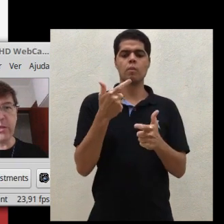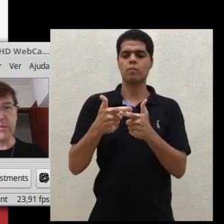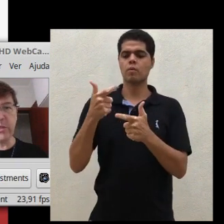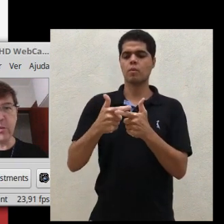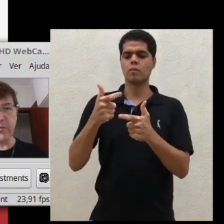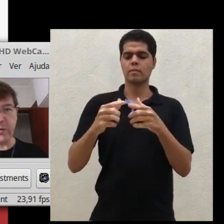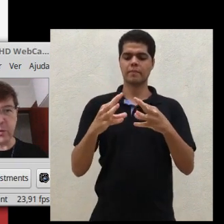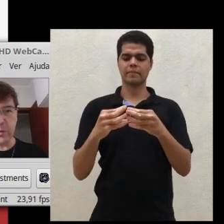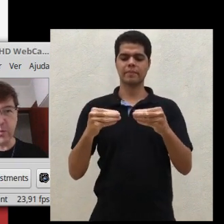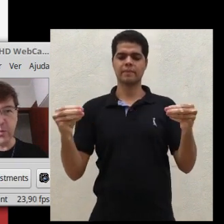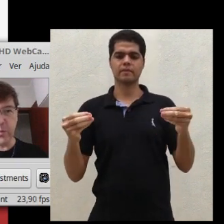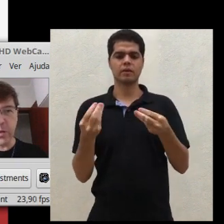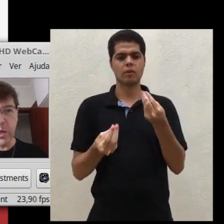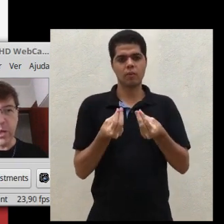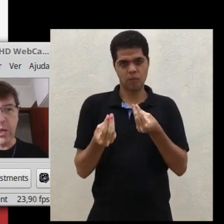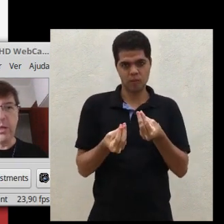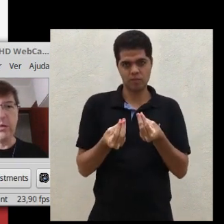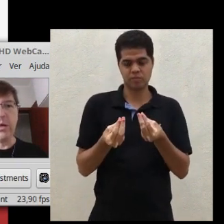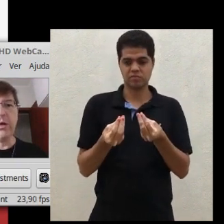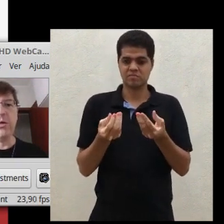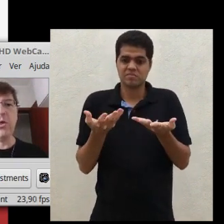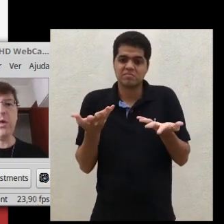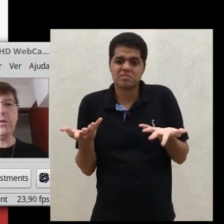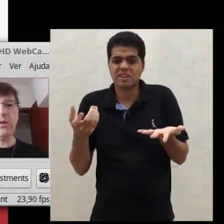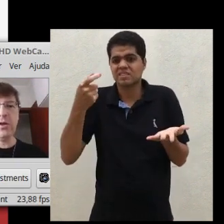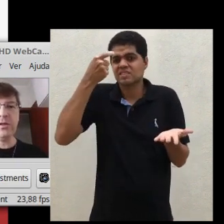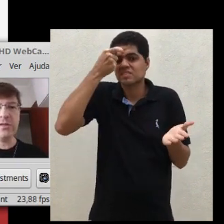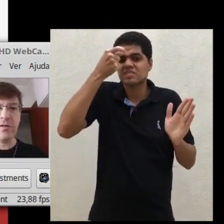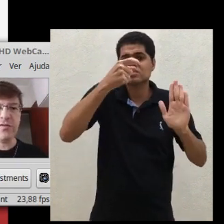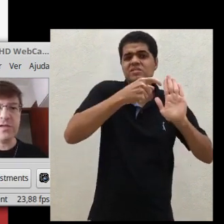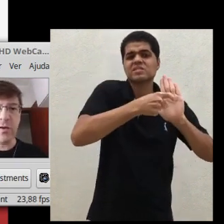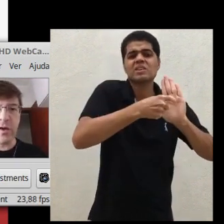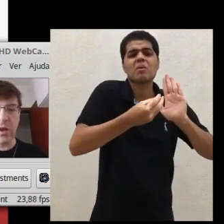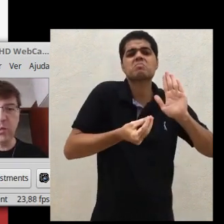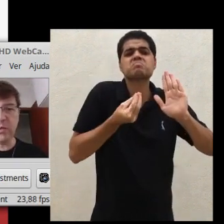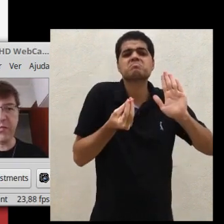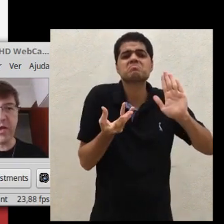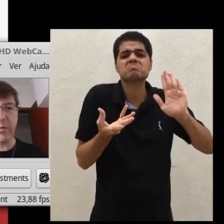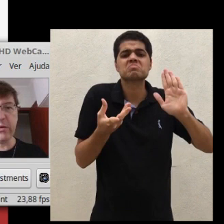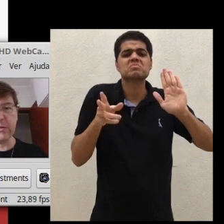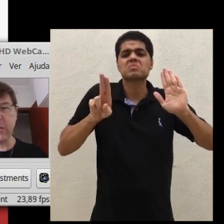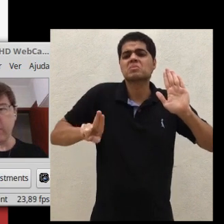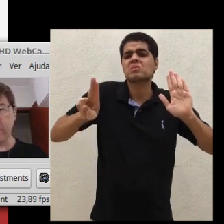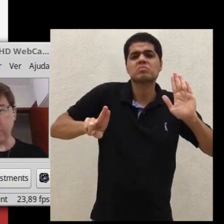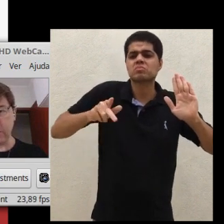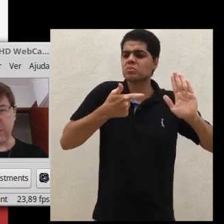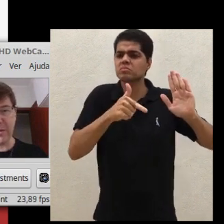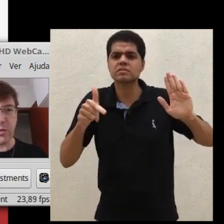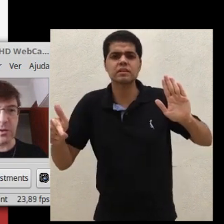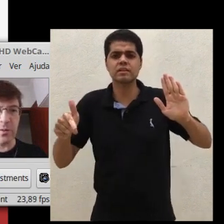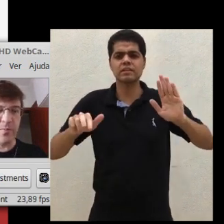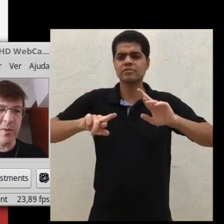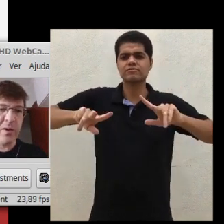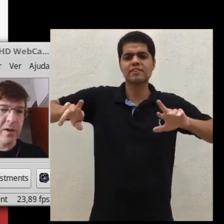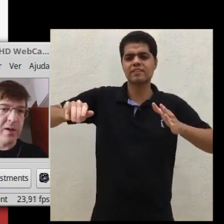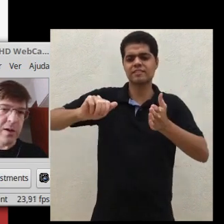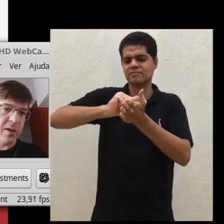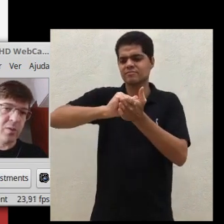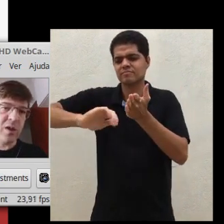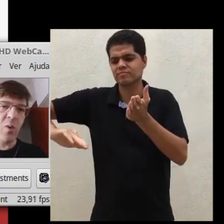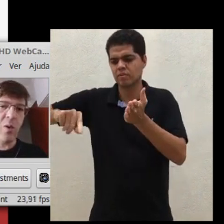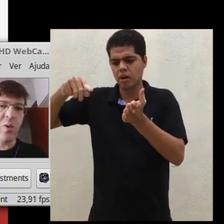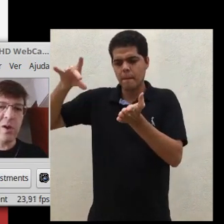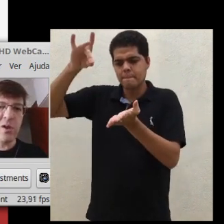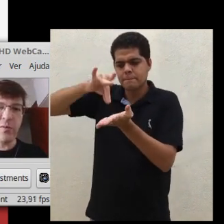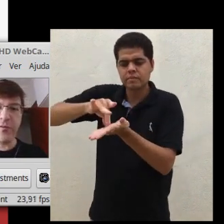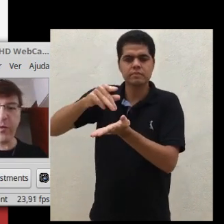problema tem que ser resolvido. Tá? Já a inteligência artificial, ela usa ferramentas que não funcionam desse jeito. Não